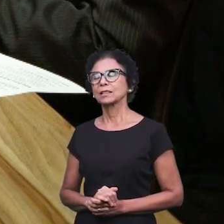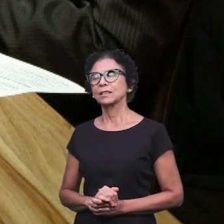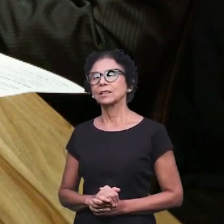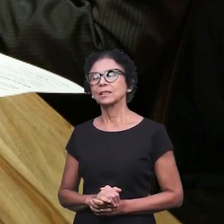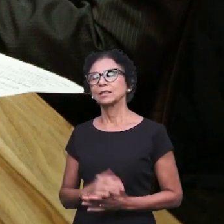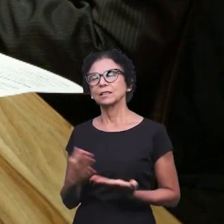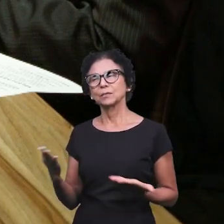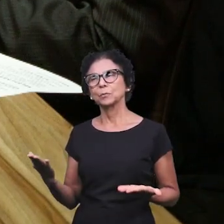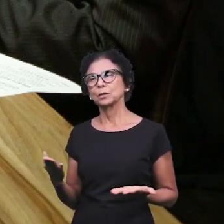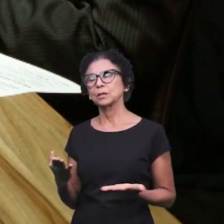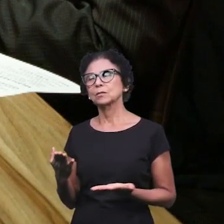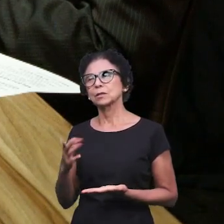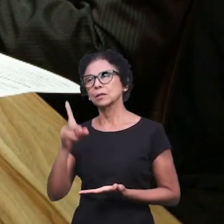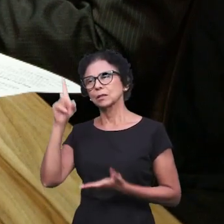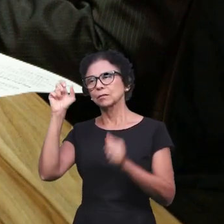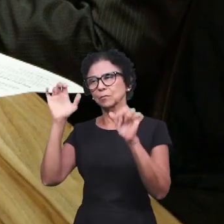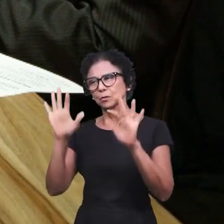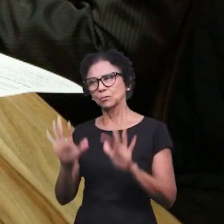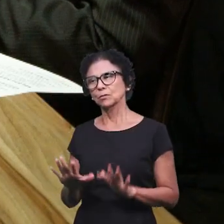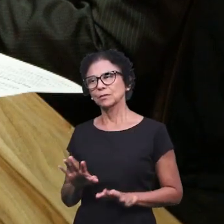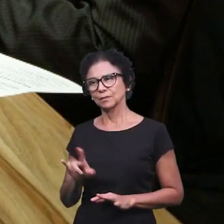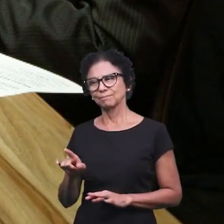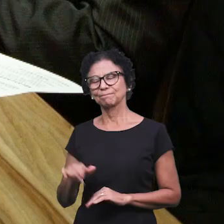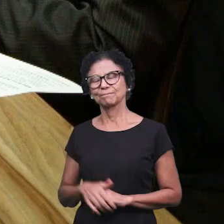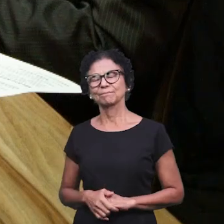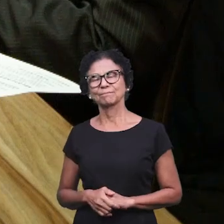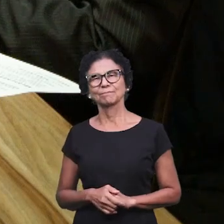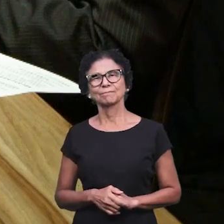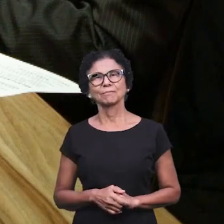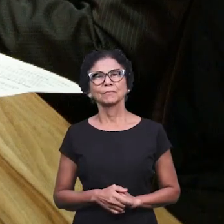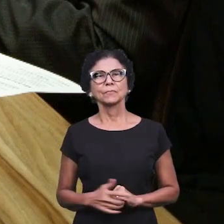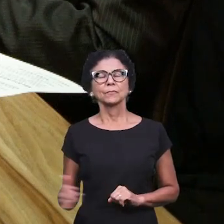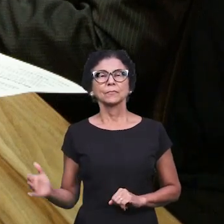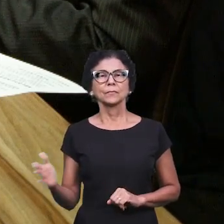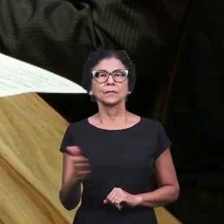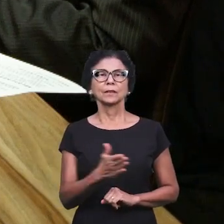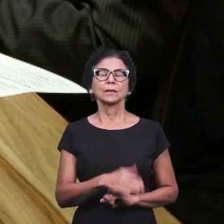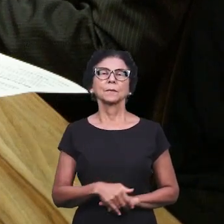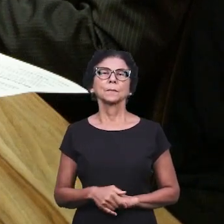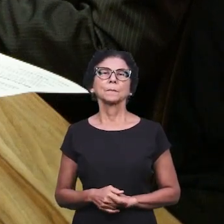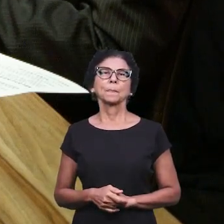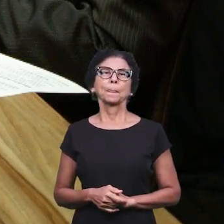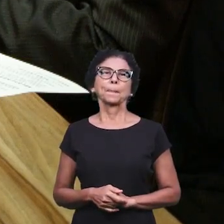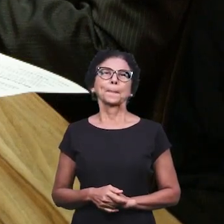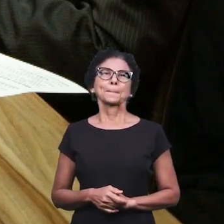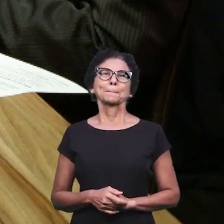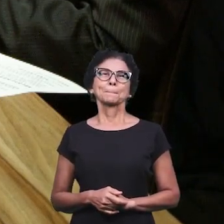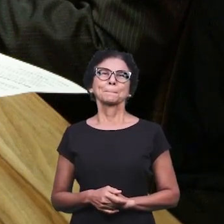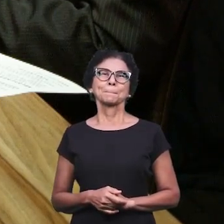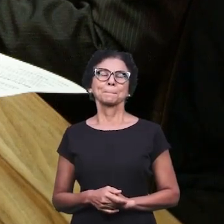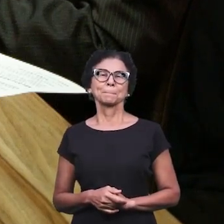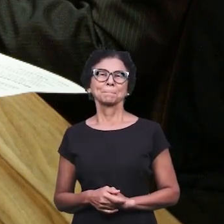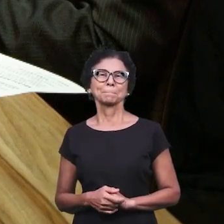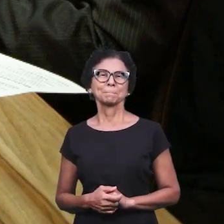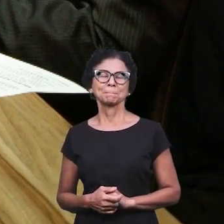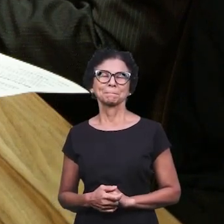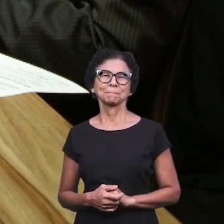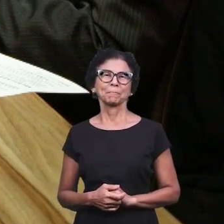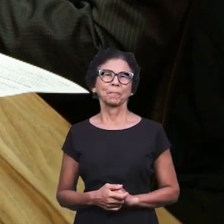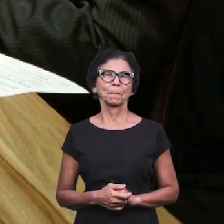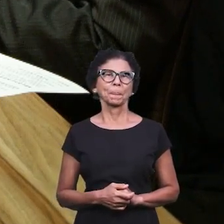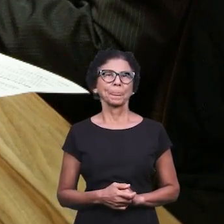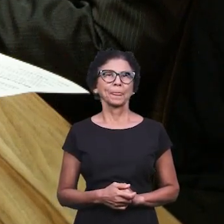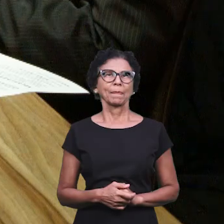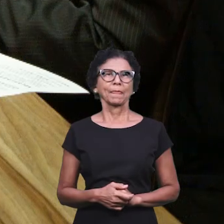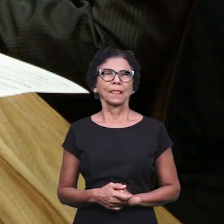cumprir também na sua vida. Muito maravilhoso esse sonho aí, né? Glória a Deus. E agora a gente vai entrar numa fase aqui, Luiz, dessa trajetória, né, pessoal,